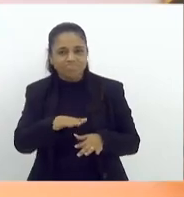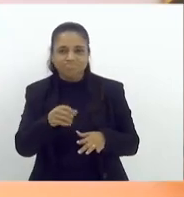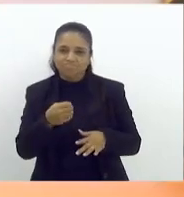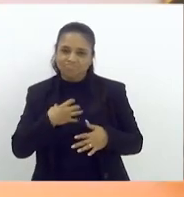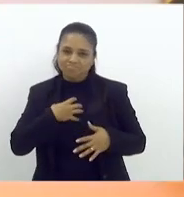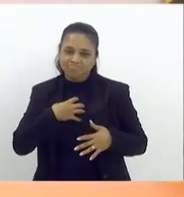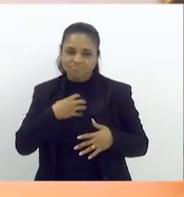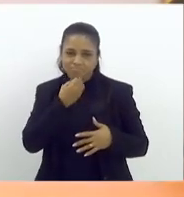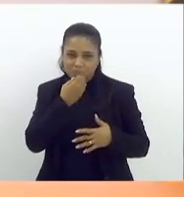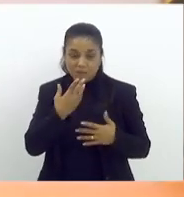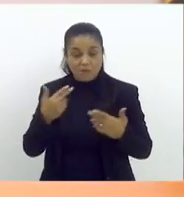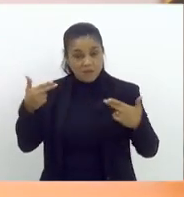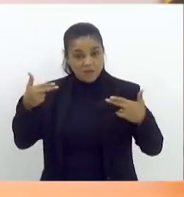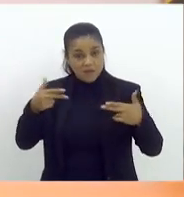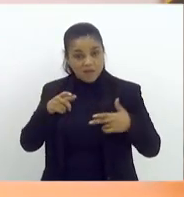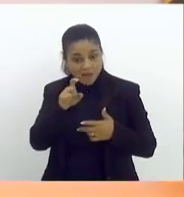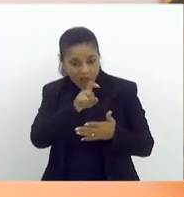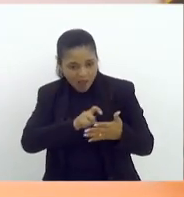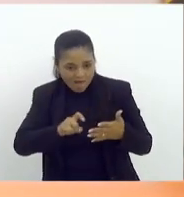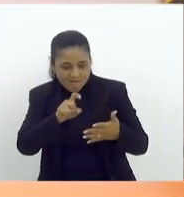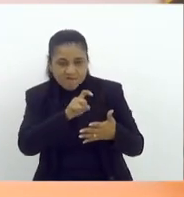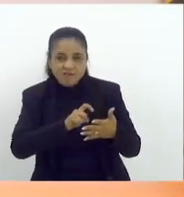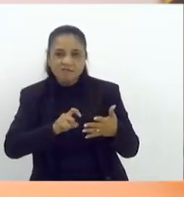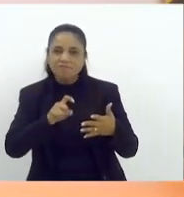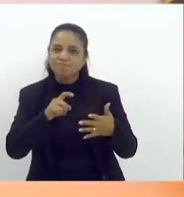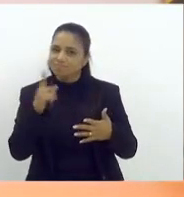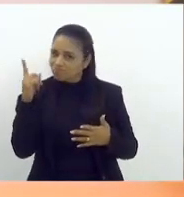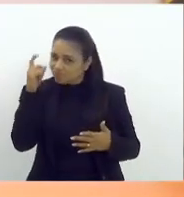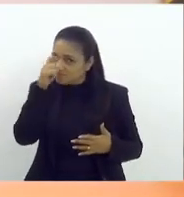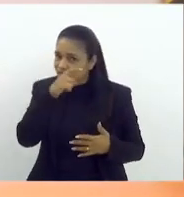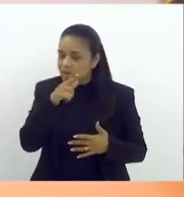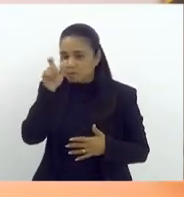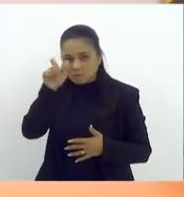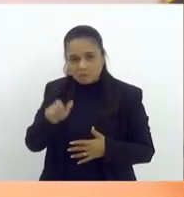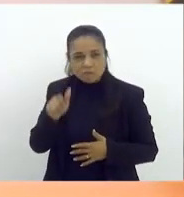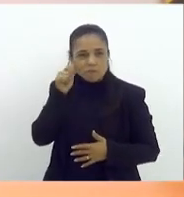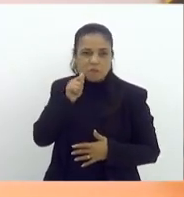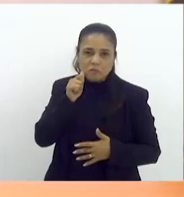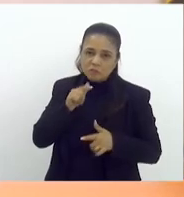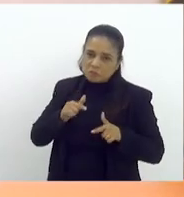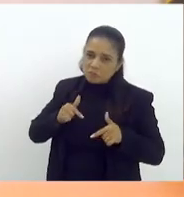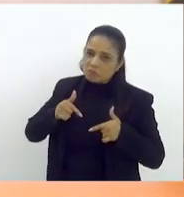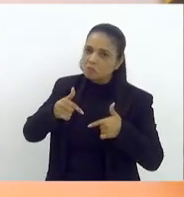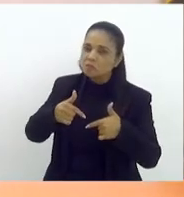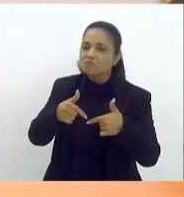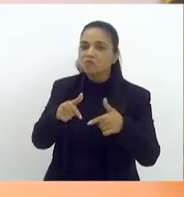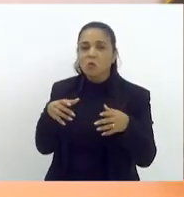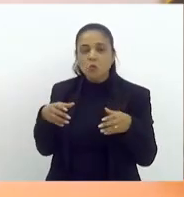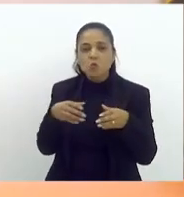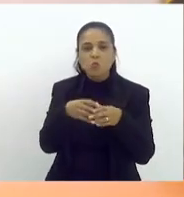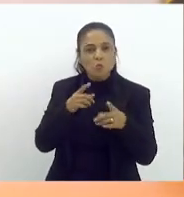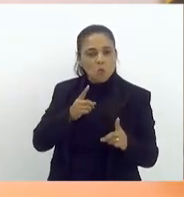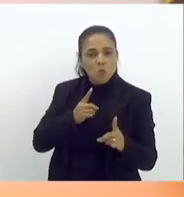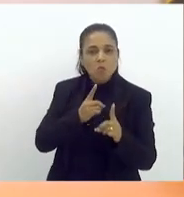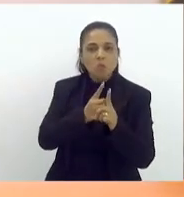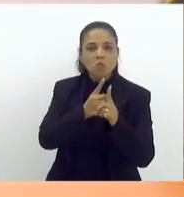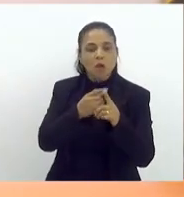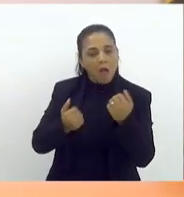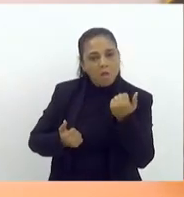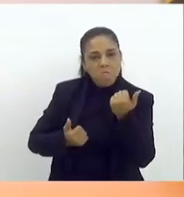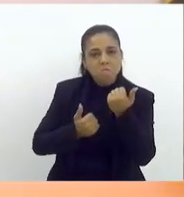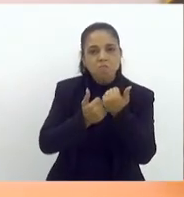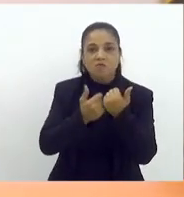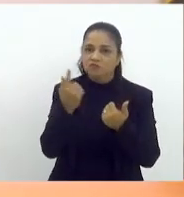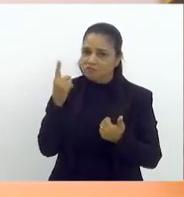começar no grafite para uma mina então achar o seu grupo que vai te apoiar tipo é muito importante